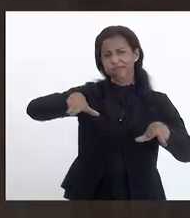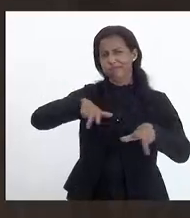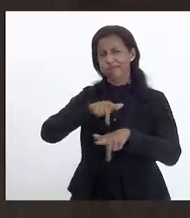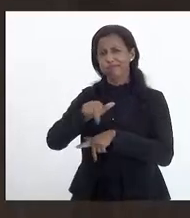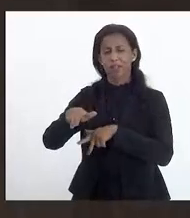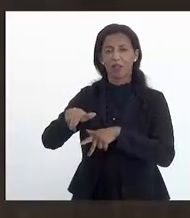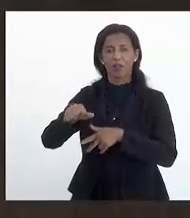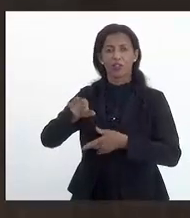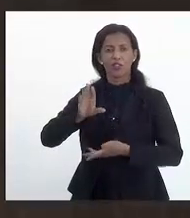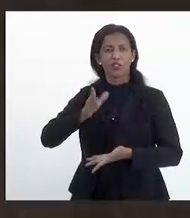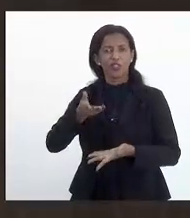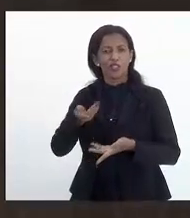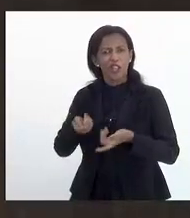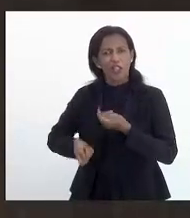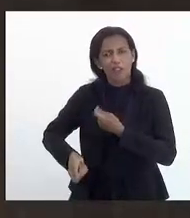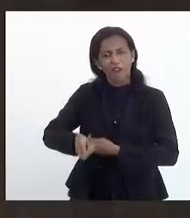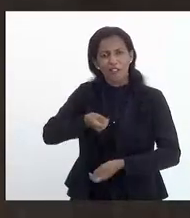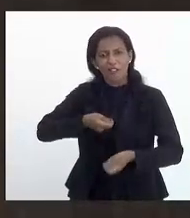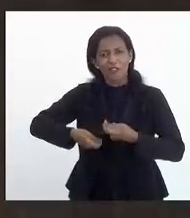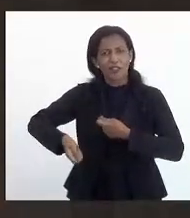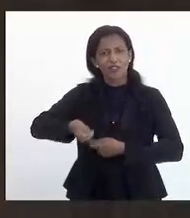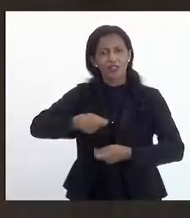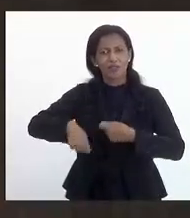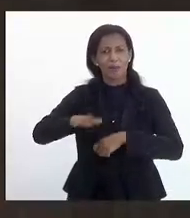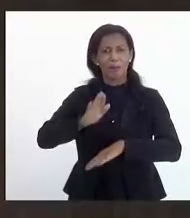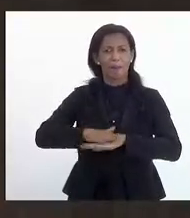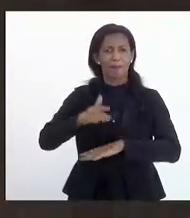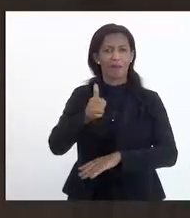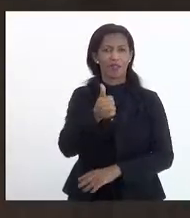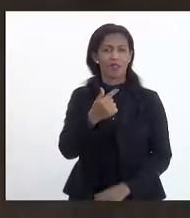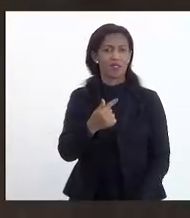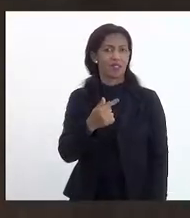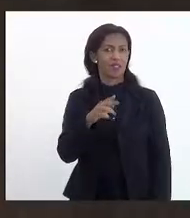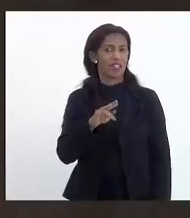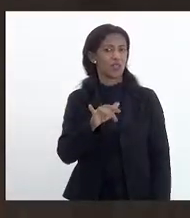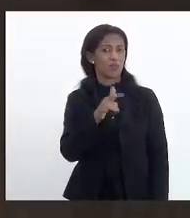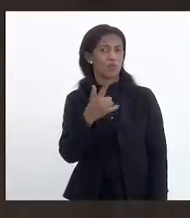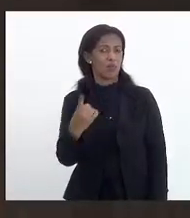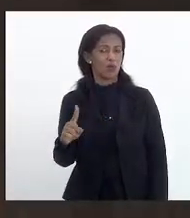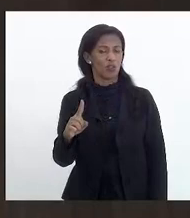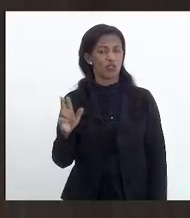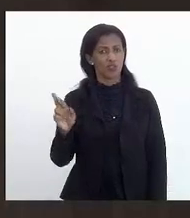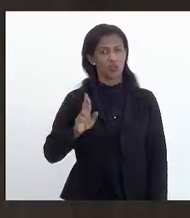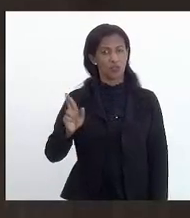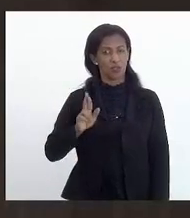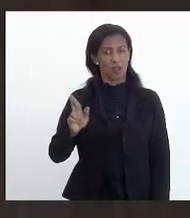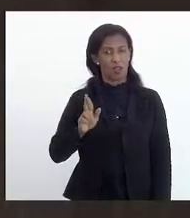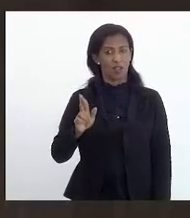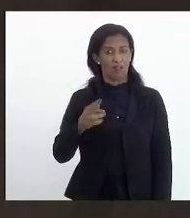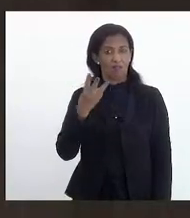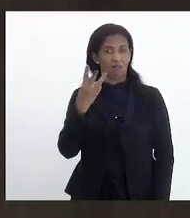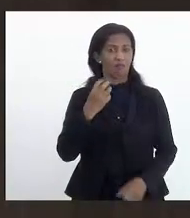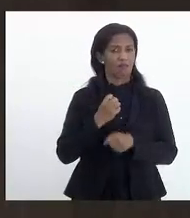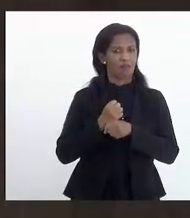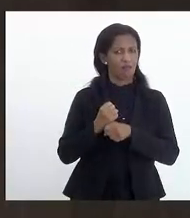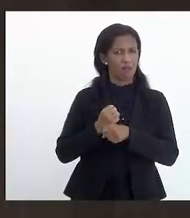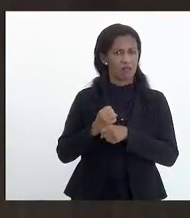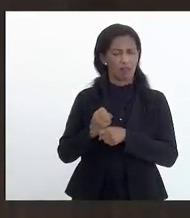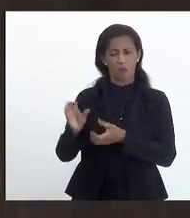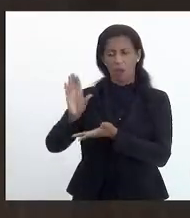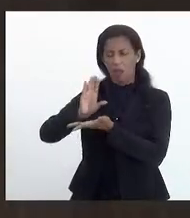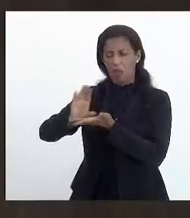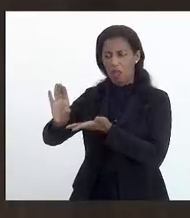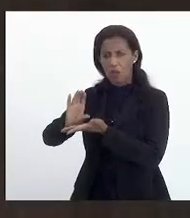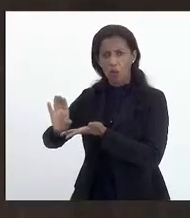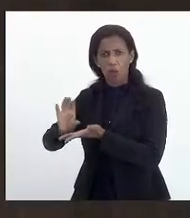da história, da ordem de mais de 17 bilhões nos próximos 3 anos. Recursos oriundos não só da SEDAI,